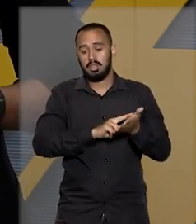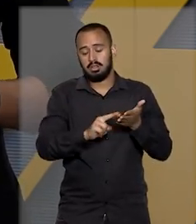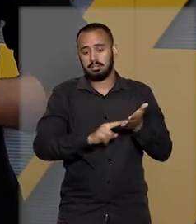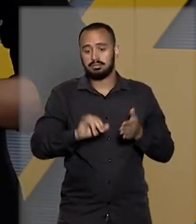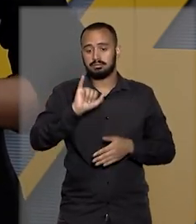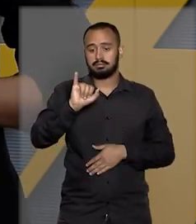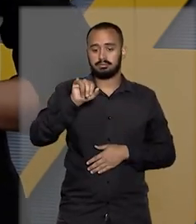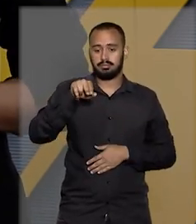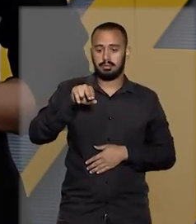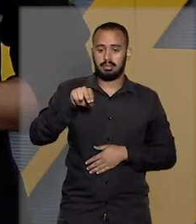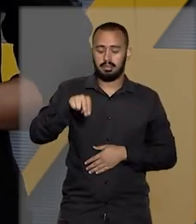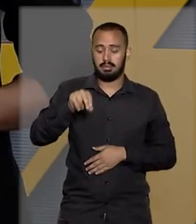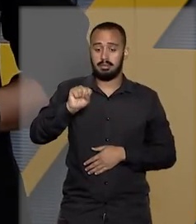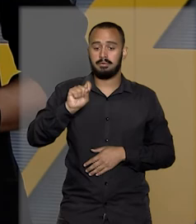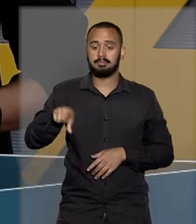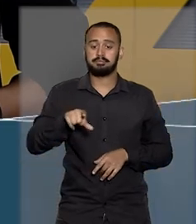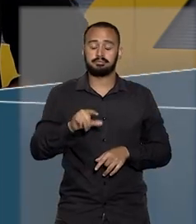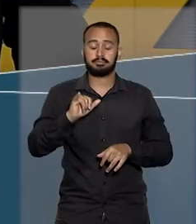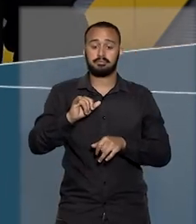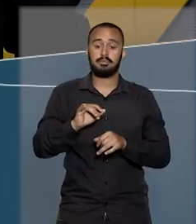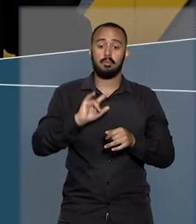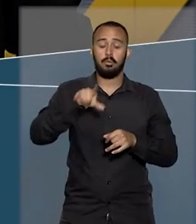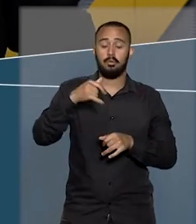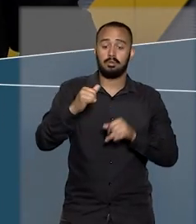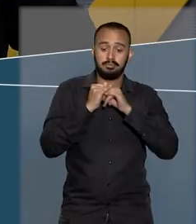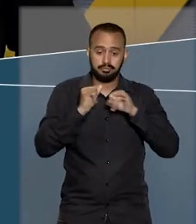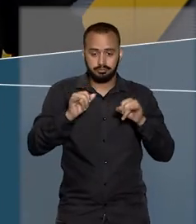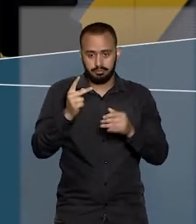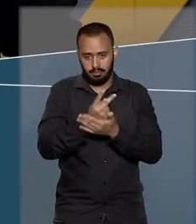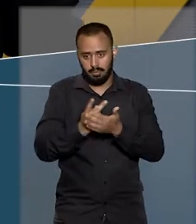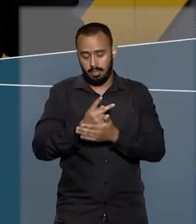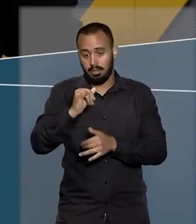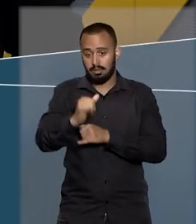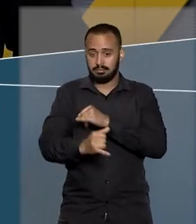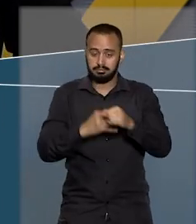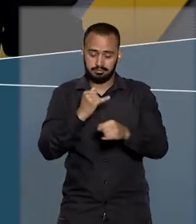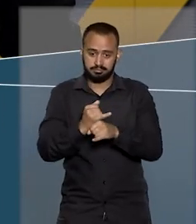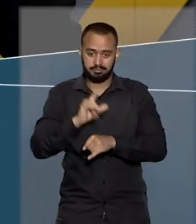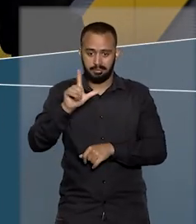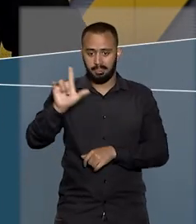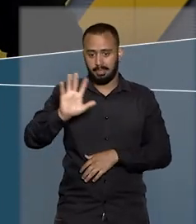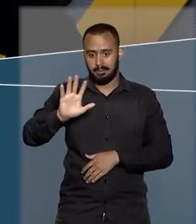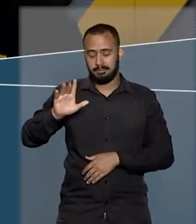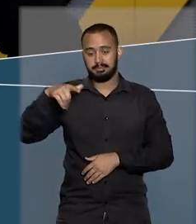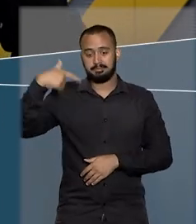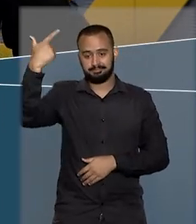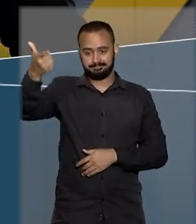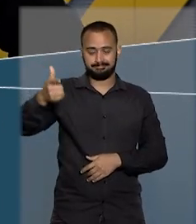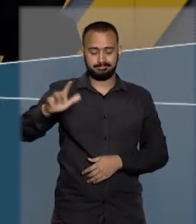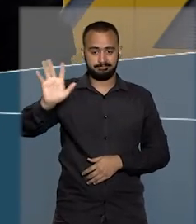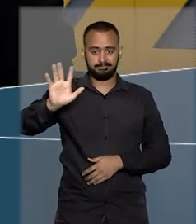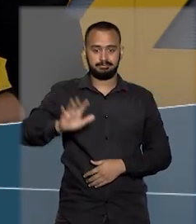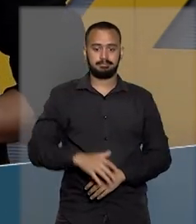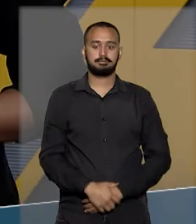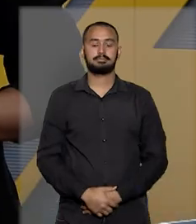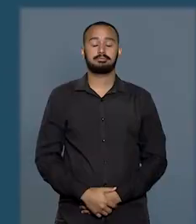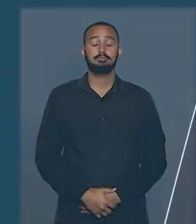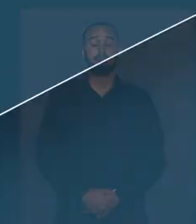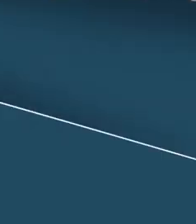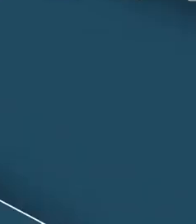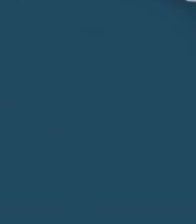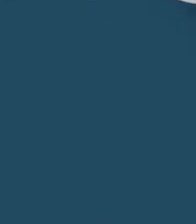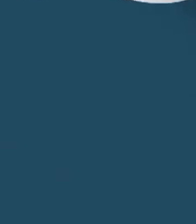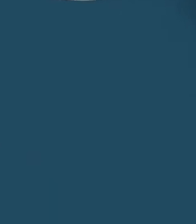à lista da ANS. Você confere outras notícias no site do STJ e nas nossas redes sociais. Até a próxima!